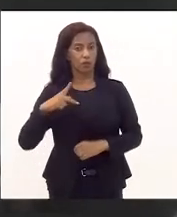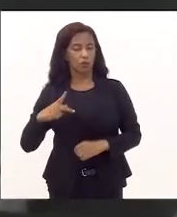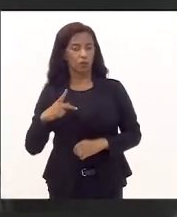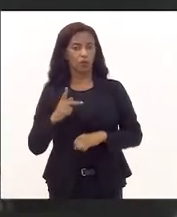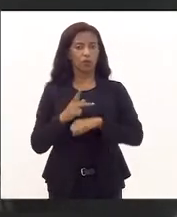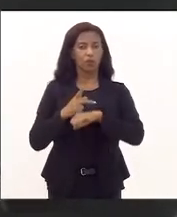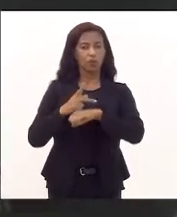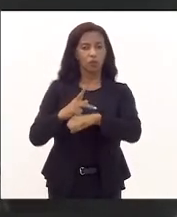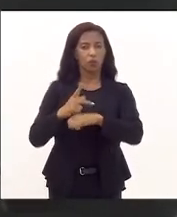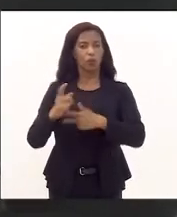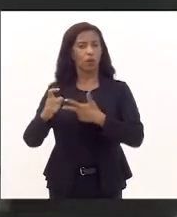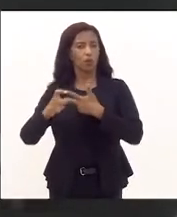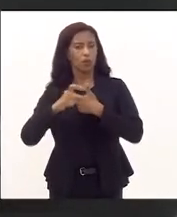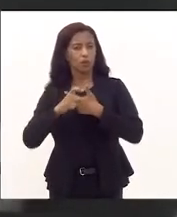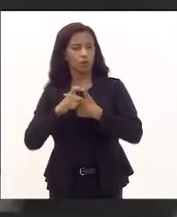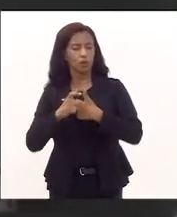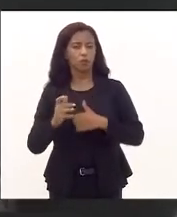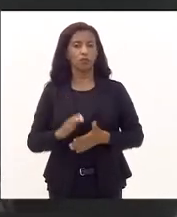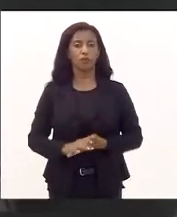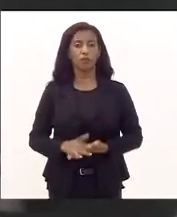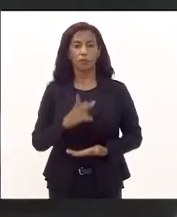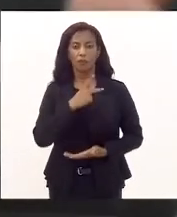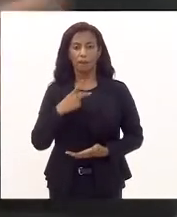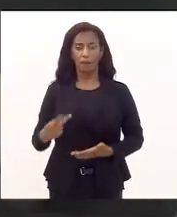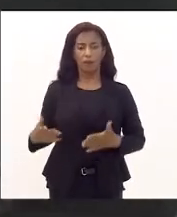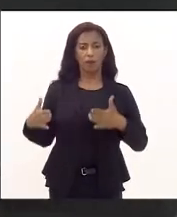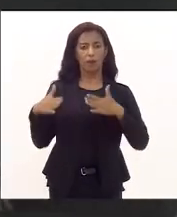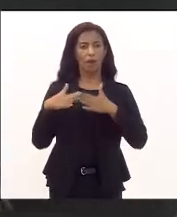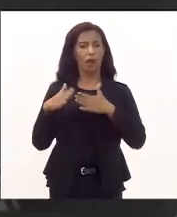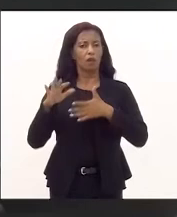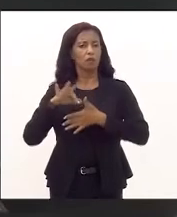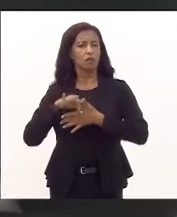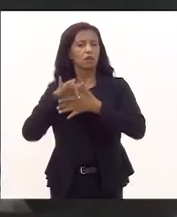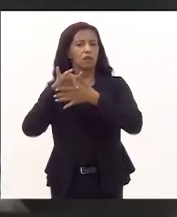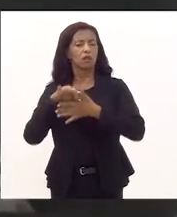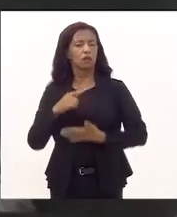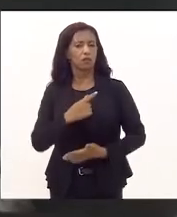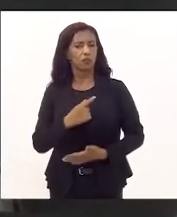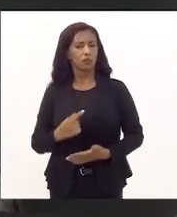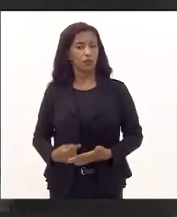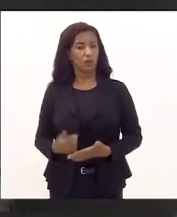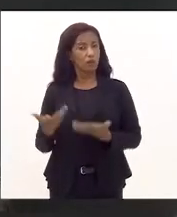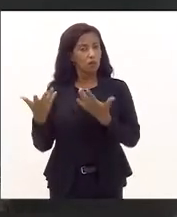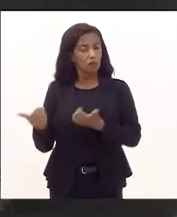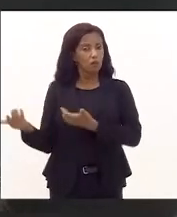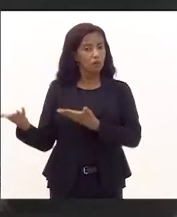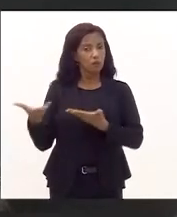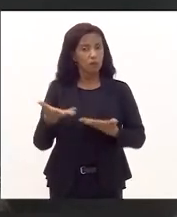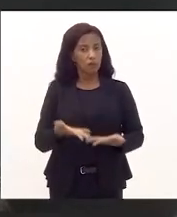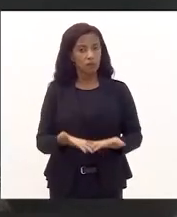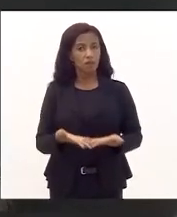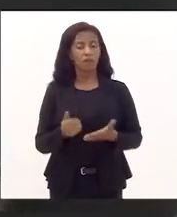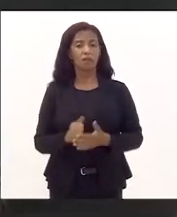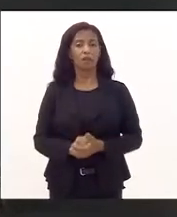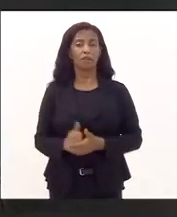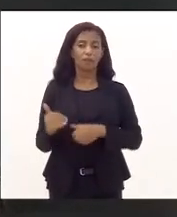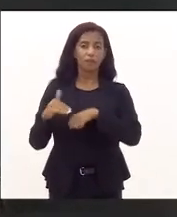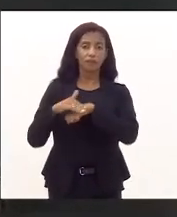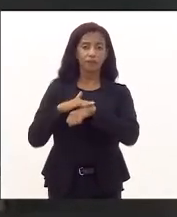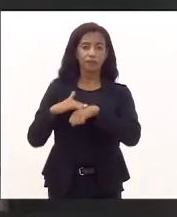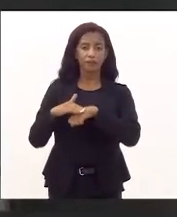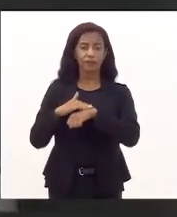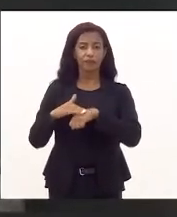procura o Executivo, o presidente da Casa, o líder do governo, e vamos trazer para a mesa de